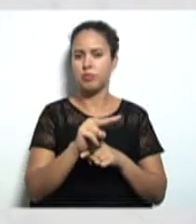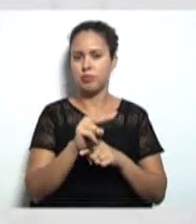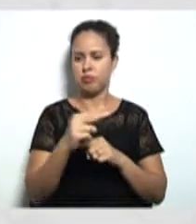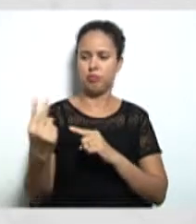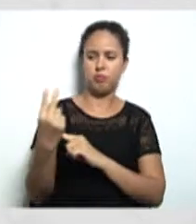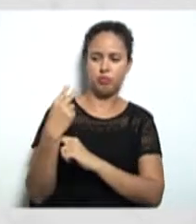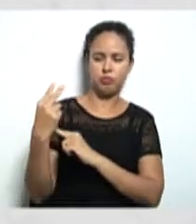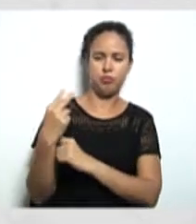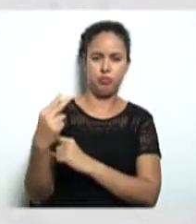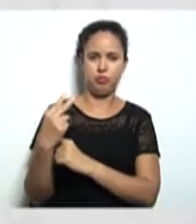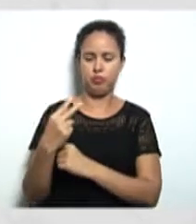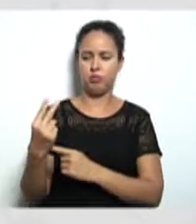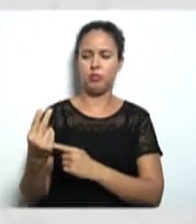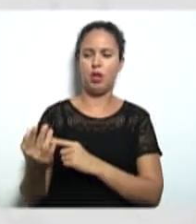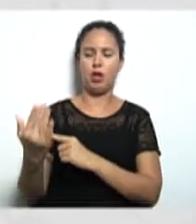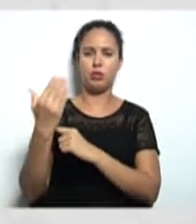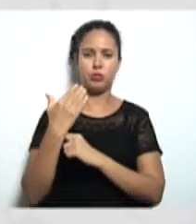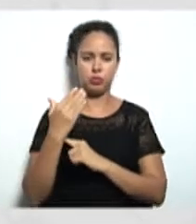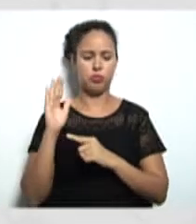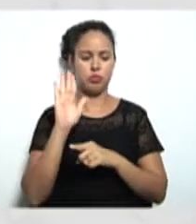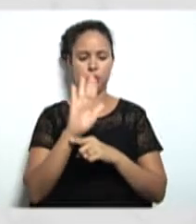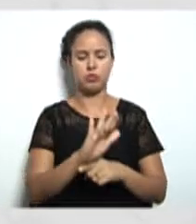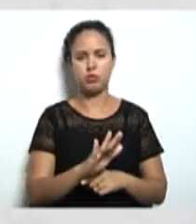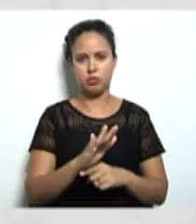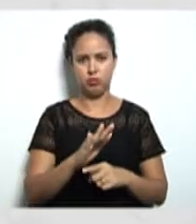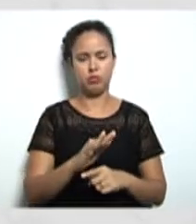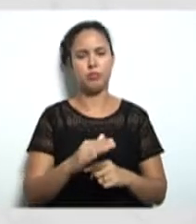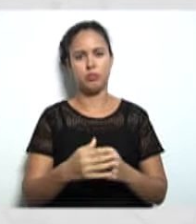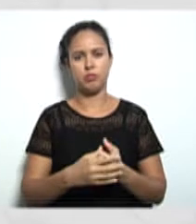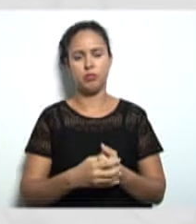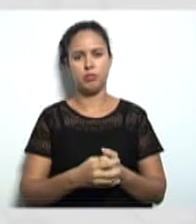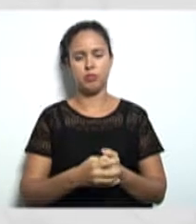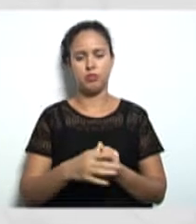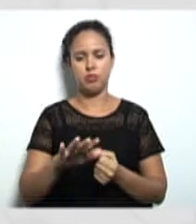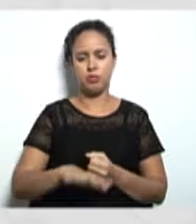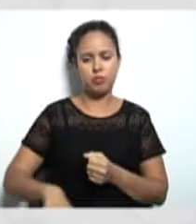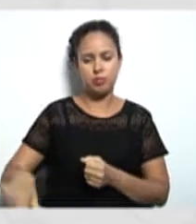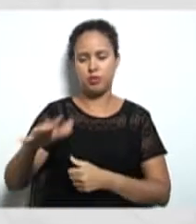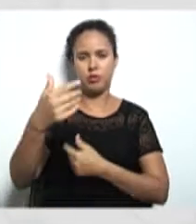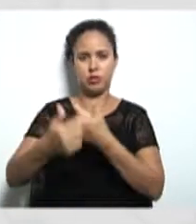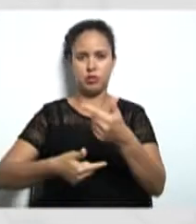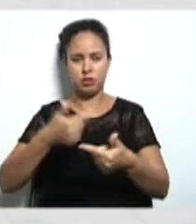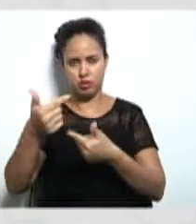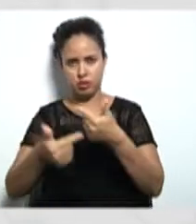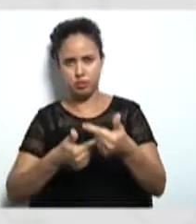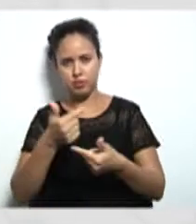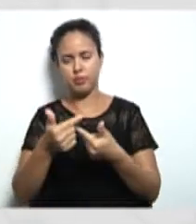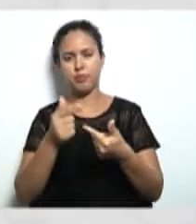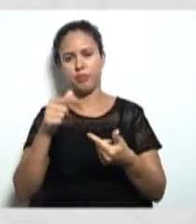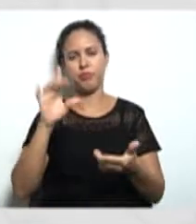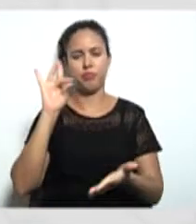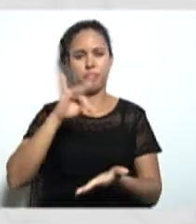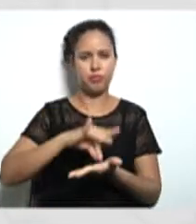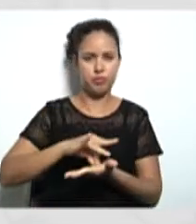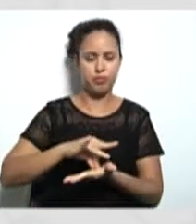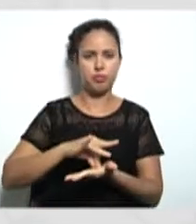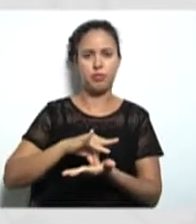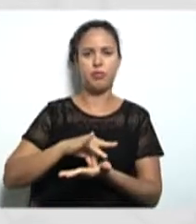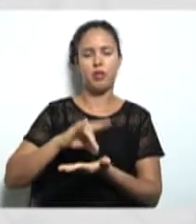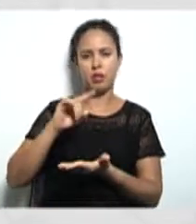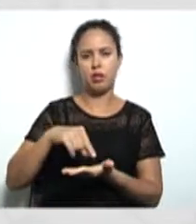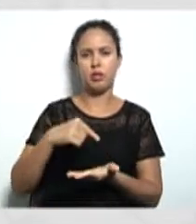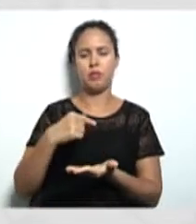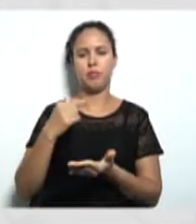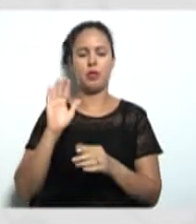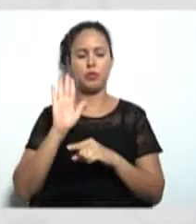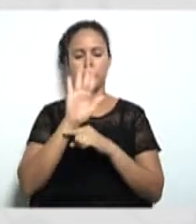me auxiliar, desenvolvido no ambiente de trabalho. Então, ele é um ambiente real, que visa a